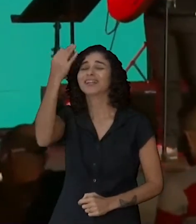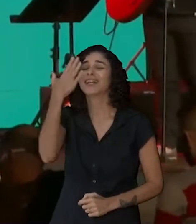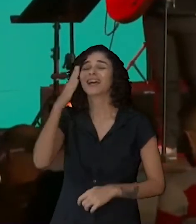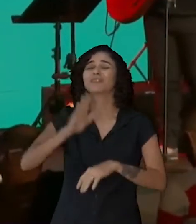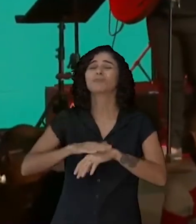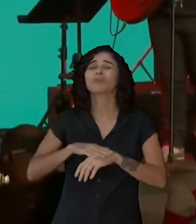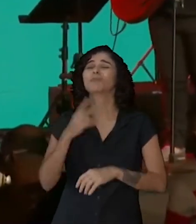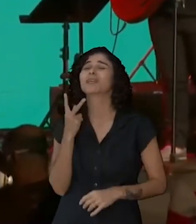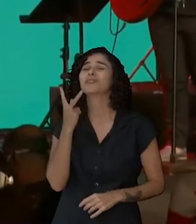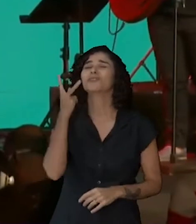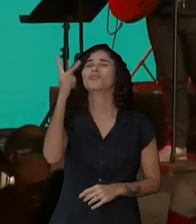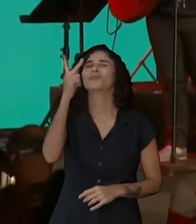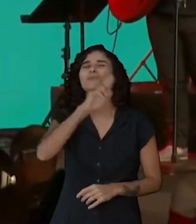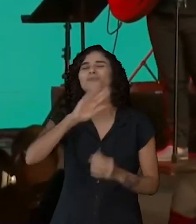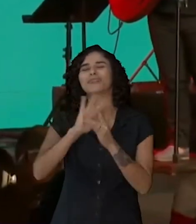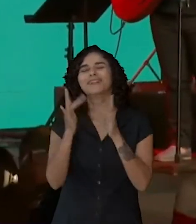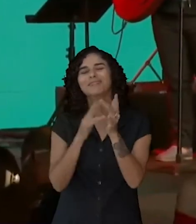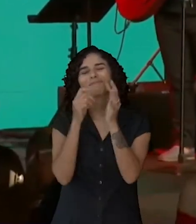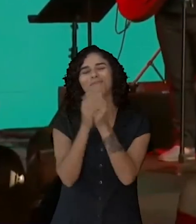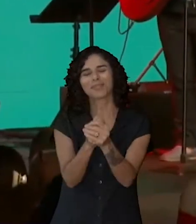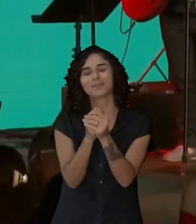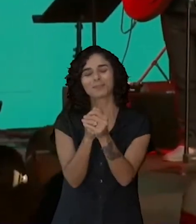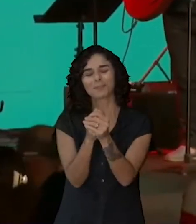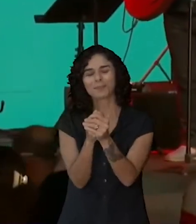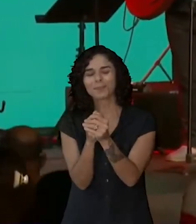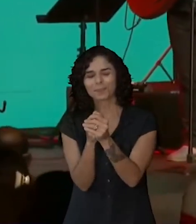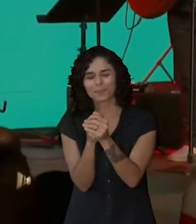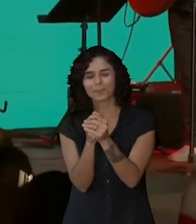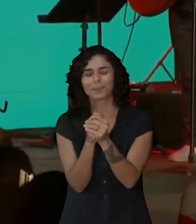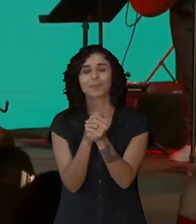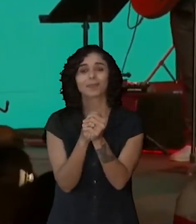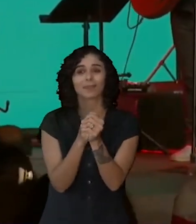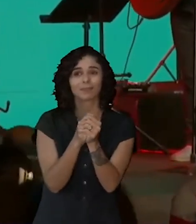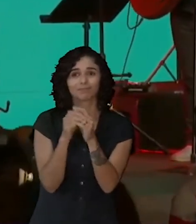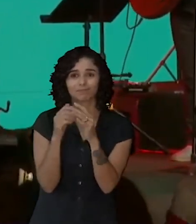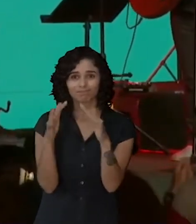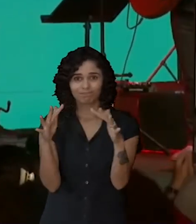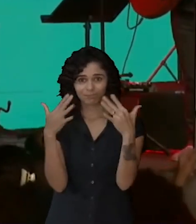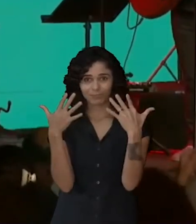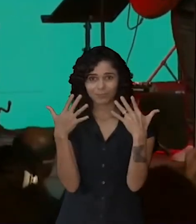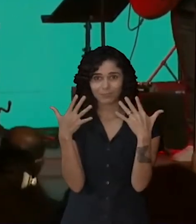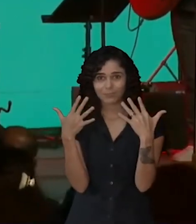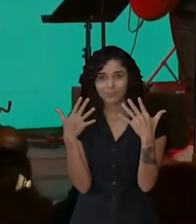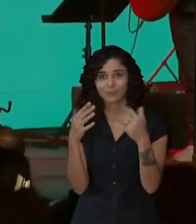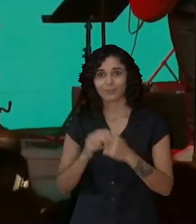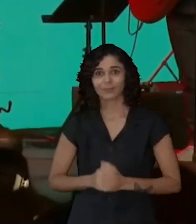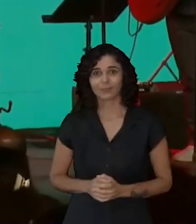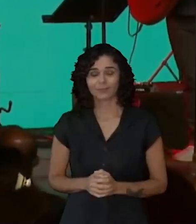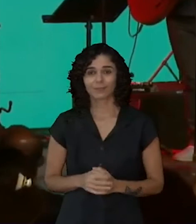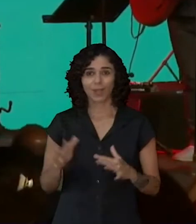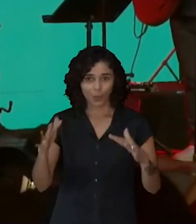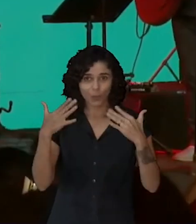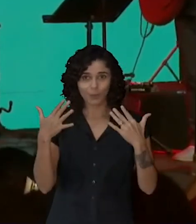nome de Jesus, amém. Olha aqui para mim, olha aqui para